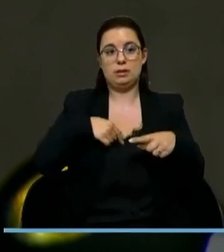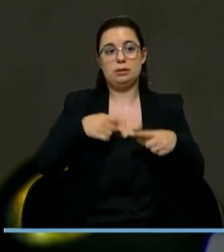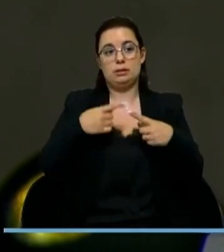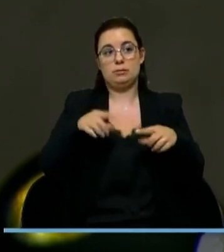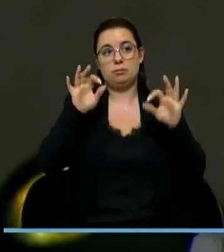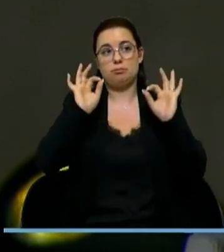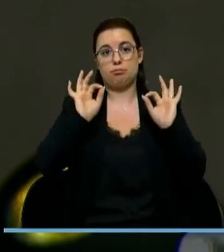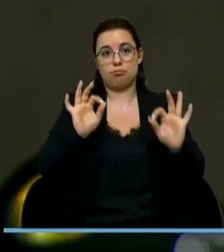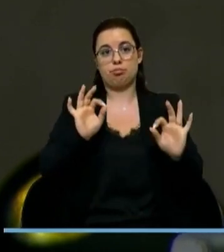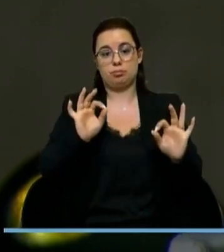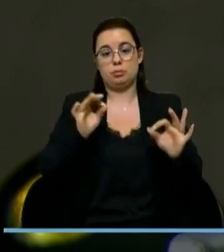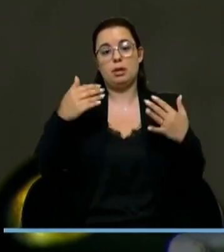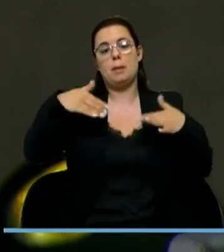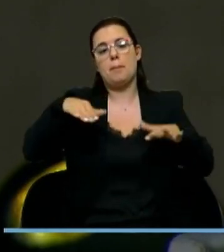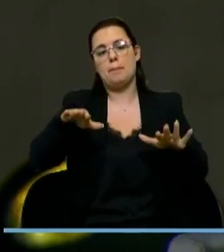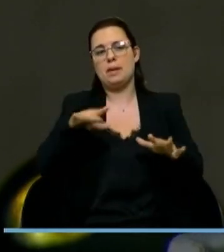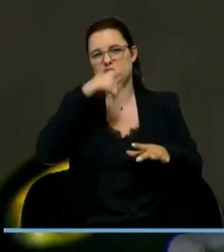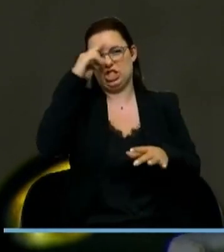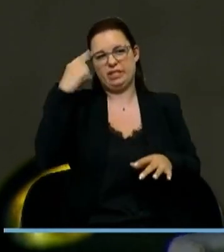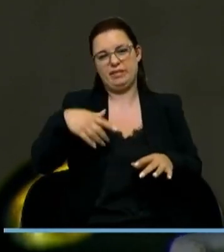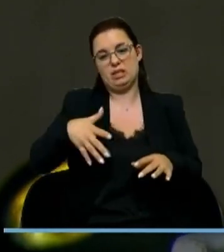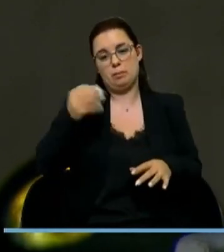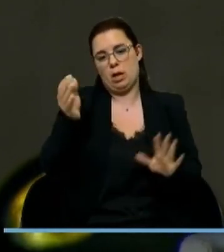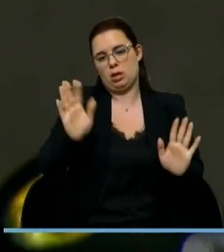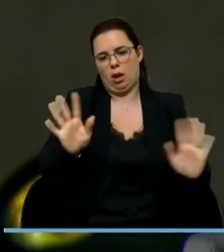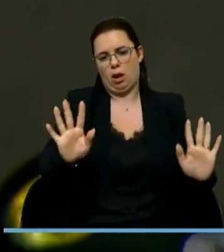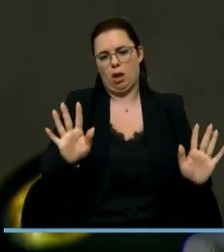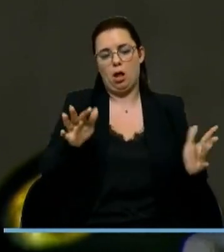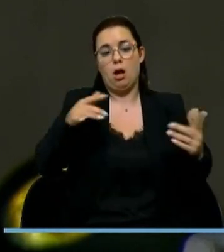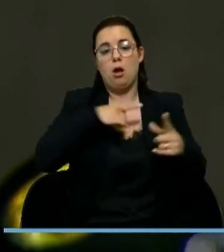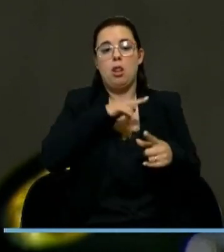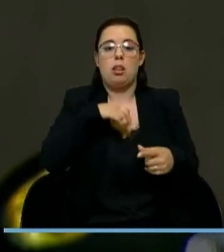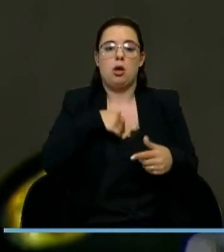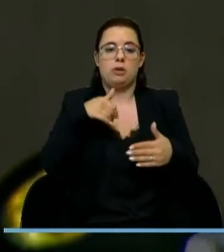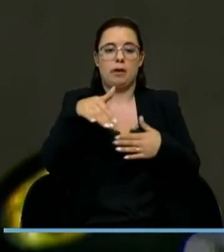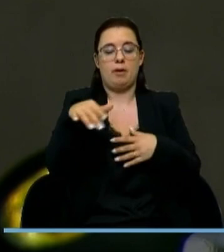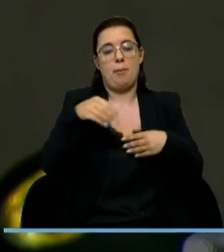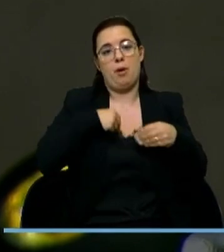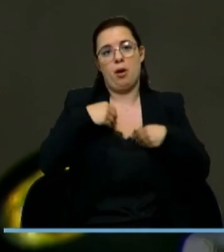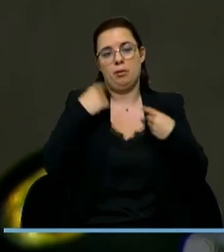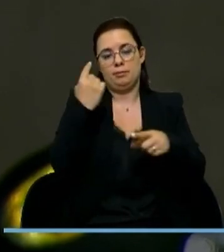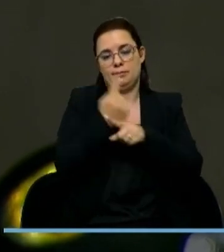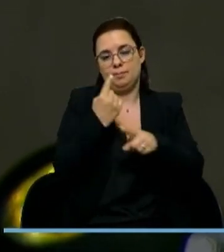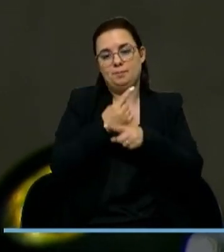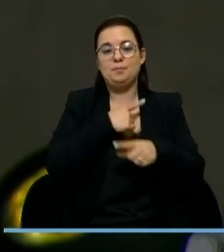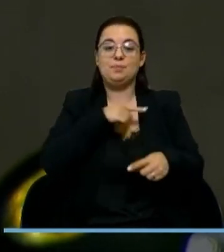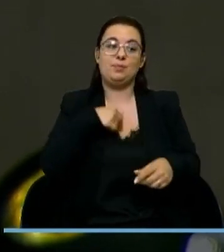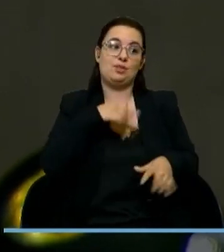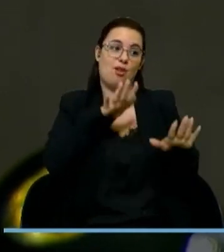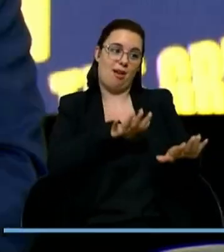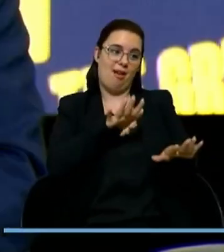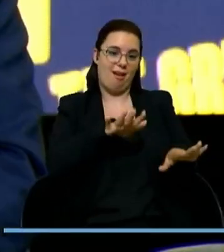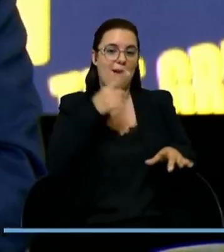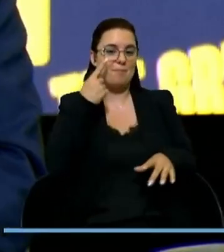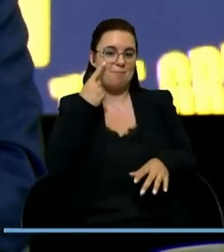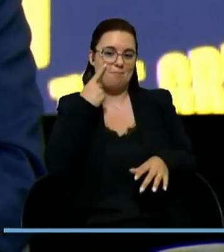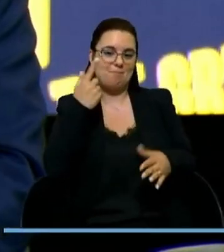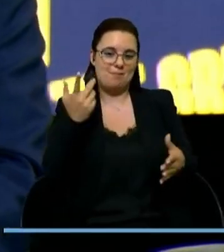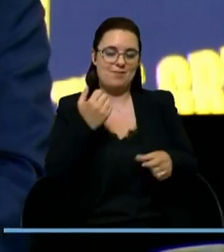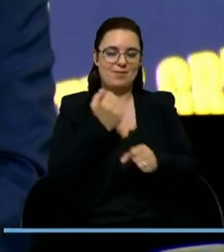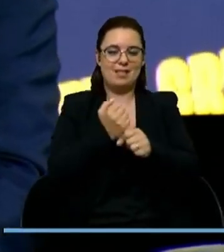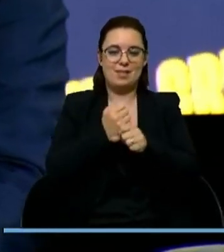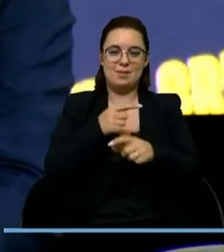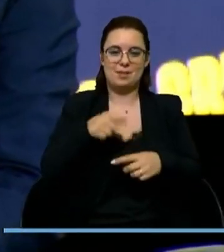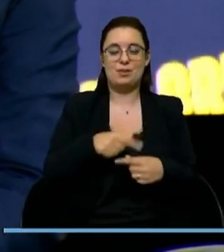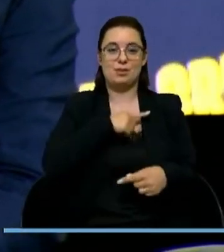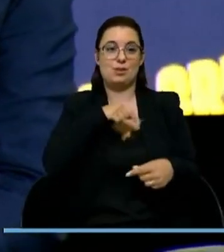diferente, certamente, mas não necessariamente mais difícil e, certamente, vamos ter as mesmas preocupações que temos. Também para ver esse trabalho,